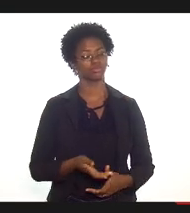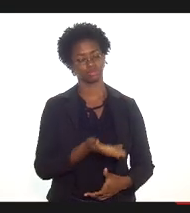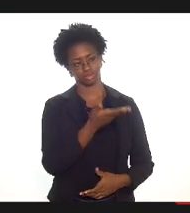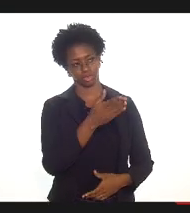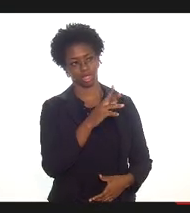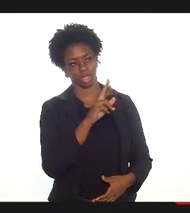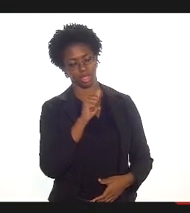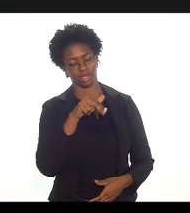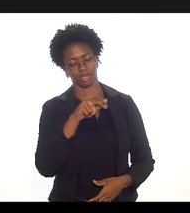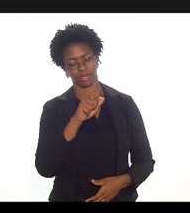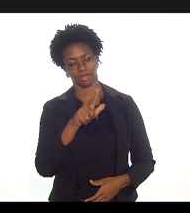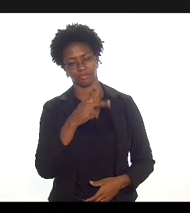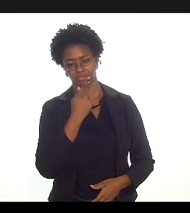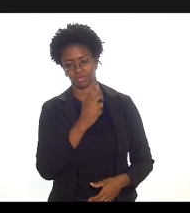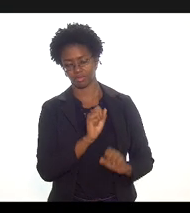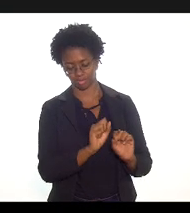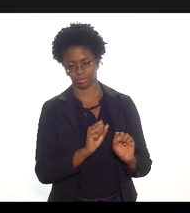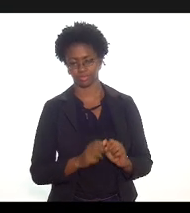por favor.